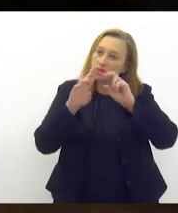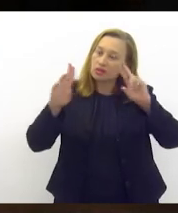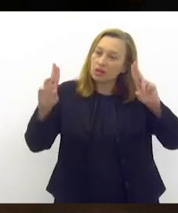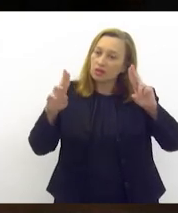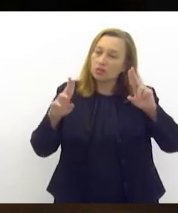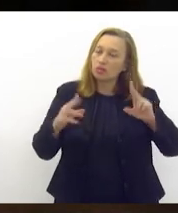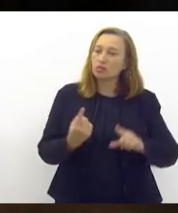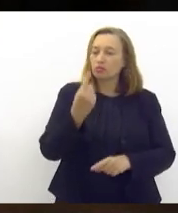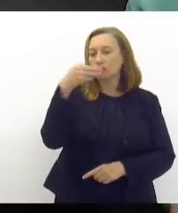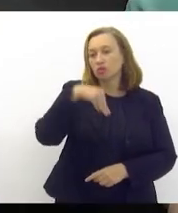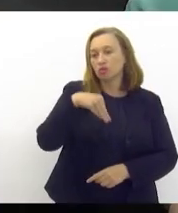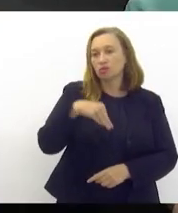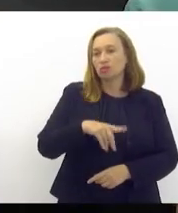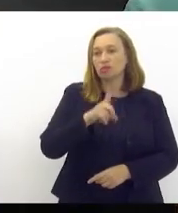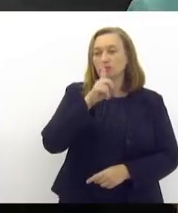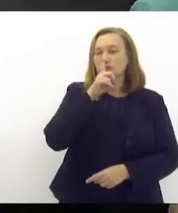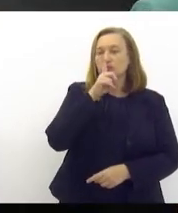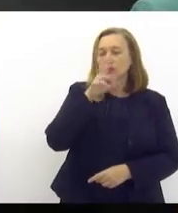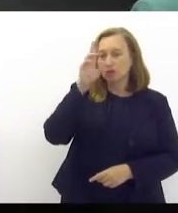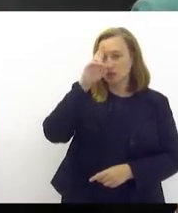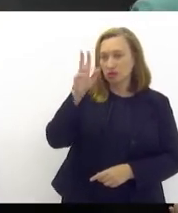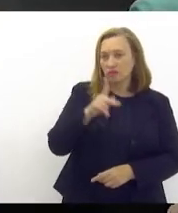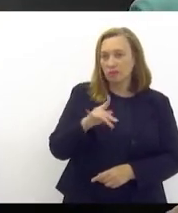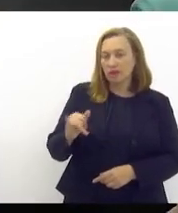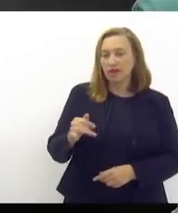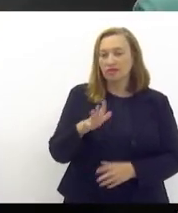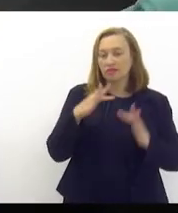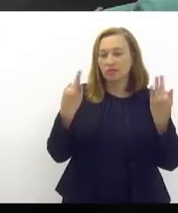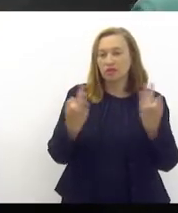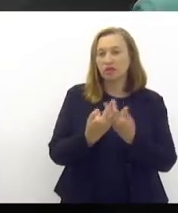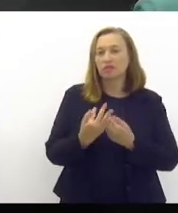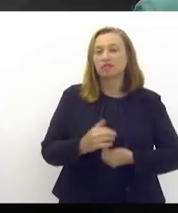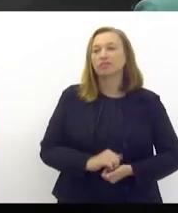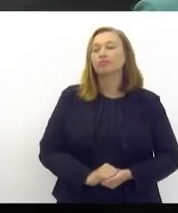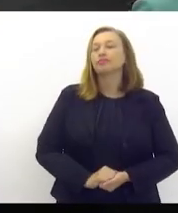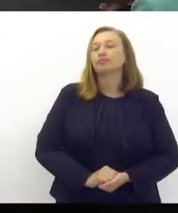homenagem a esse chefe pai de família.